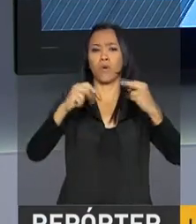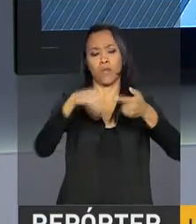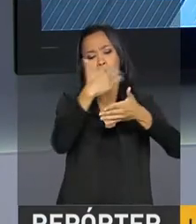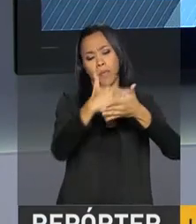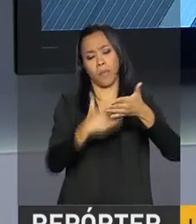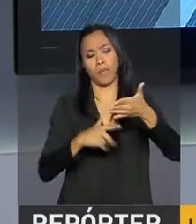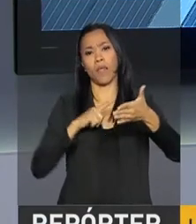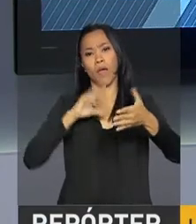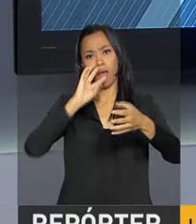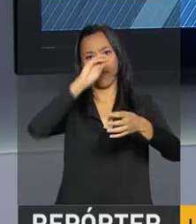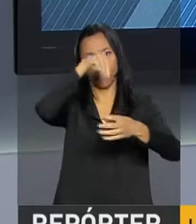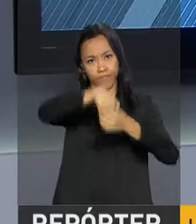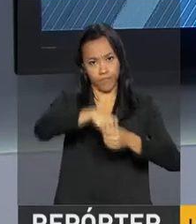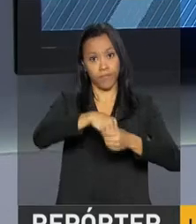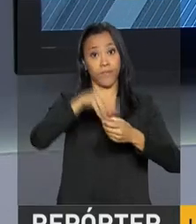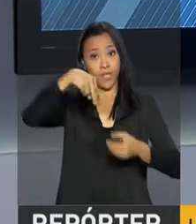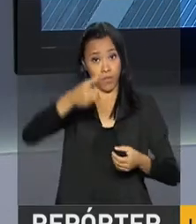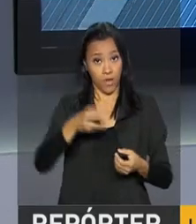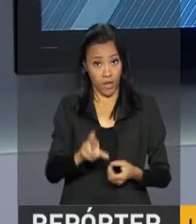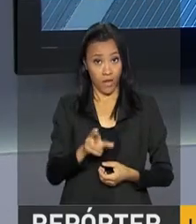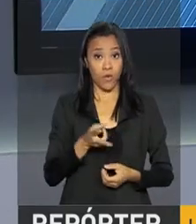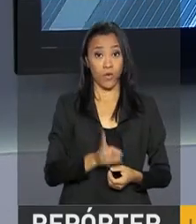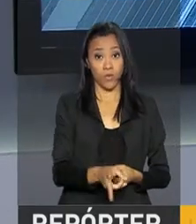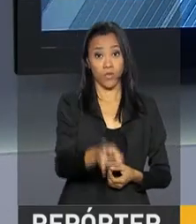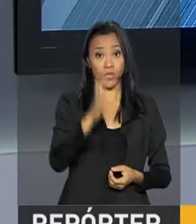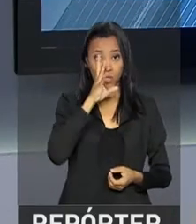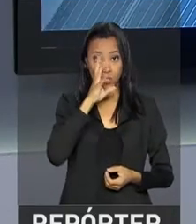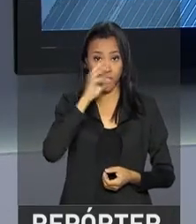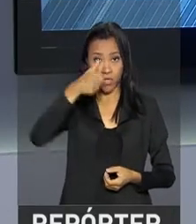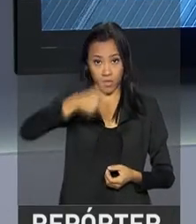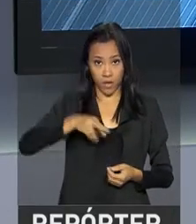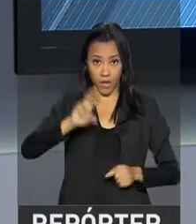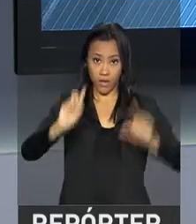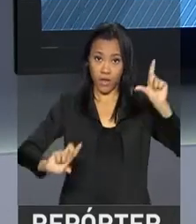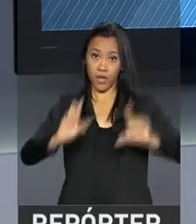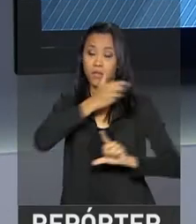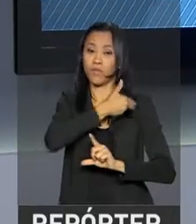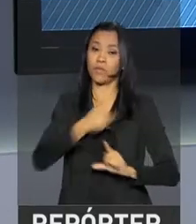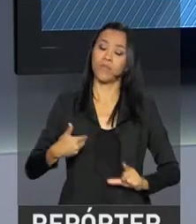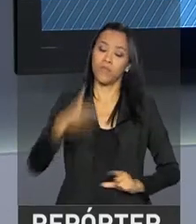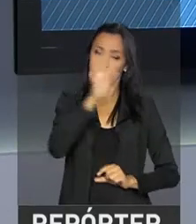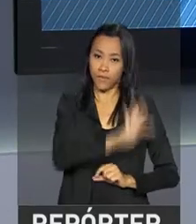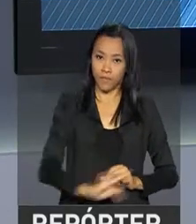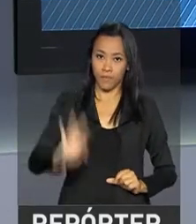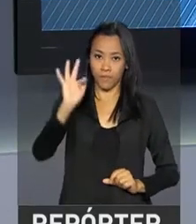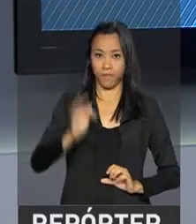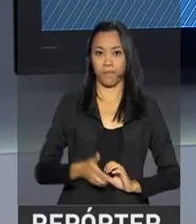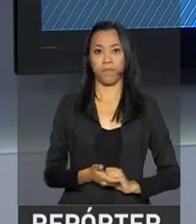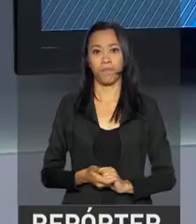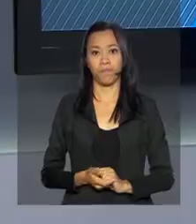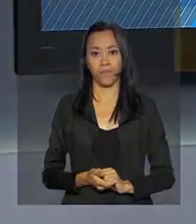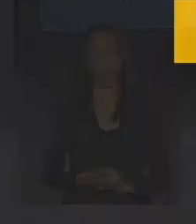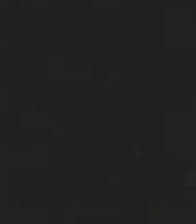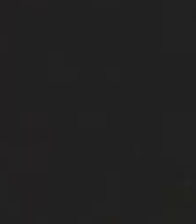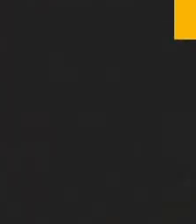também está na página da nbr na internet continue com a gente na nbr a tv do governo federal